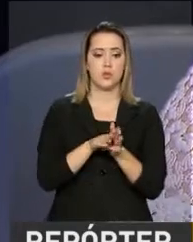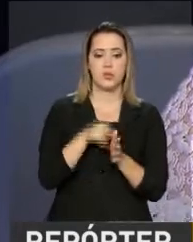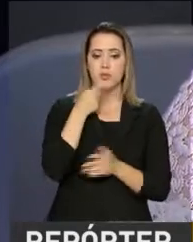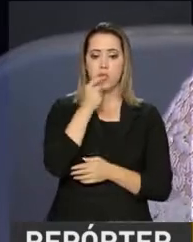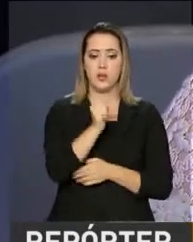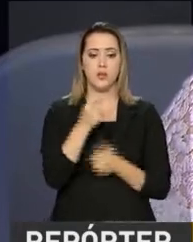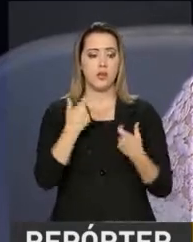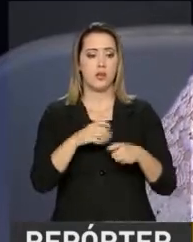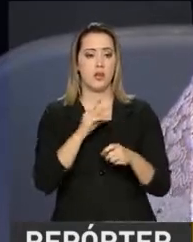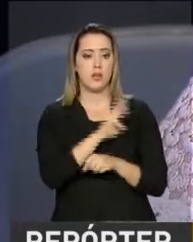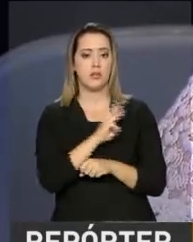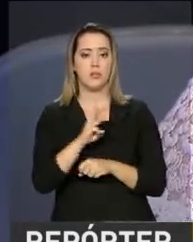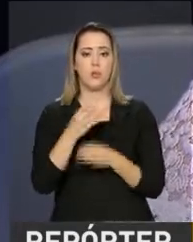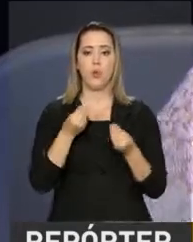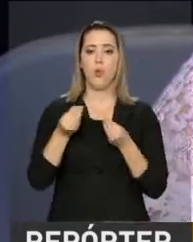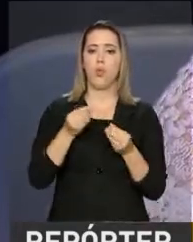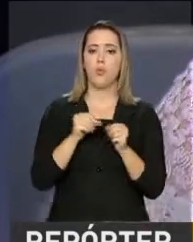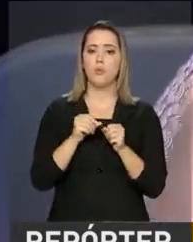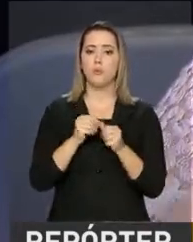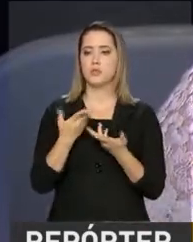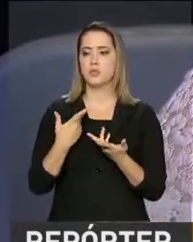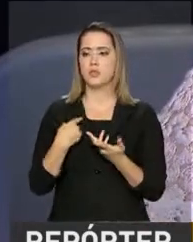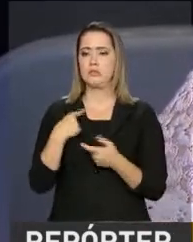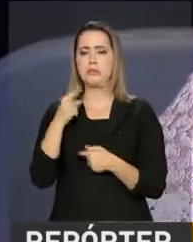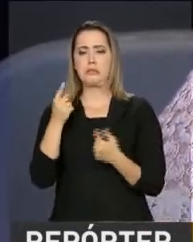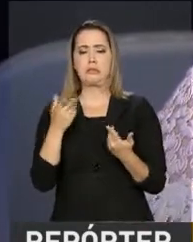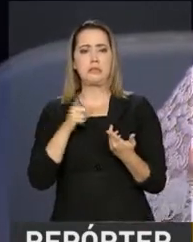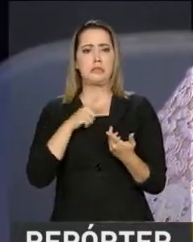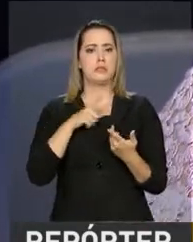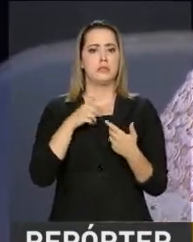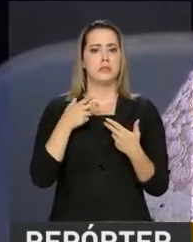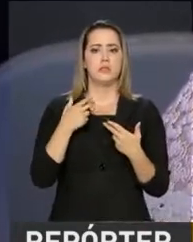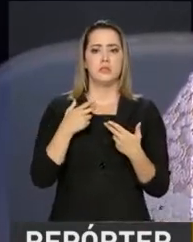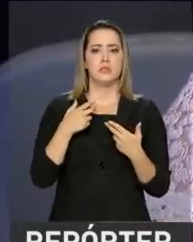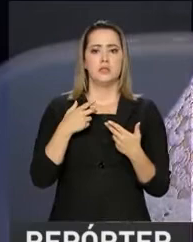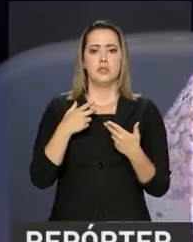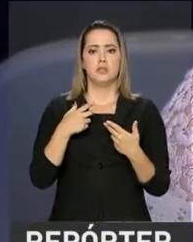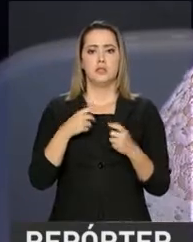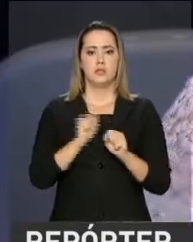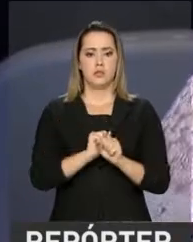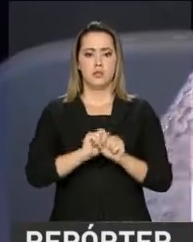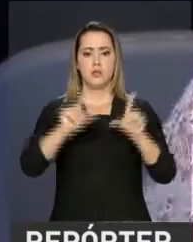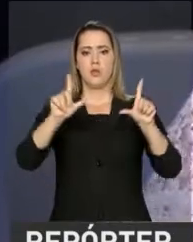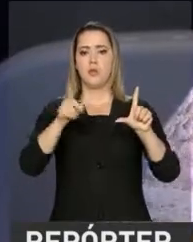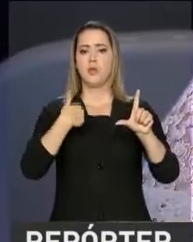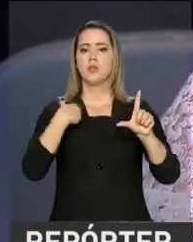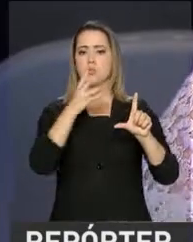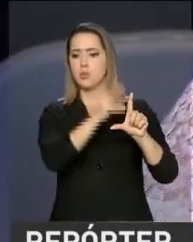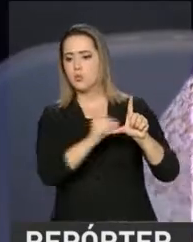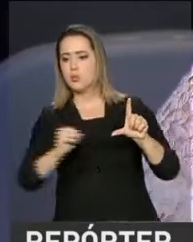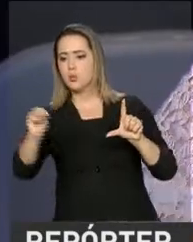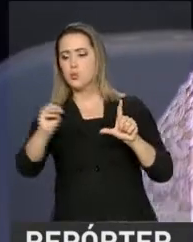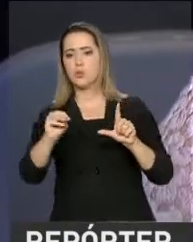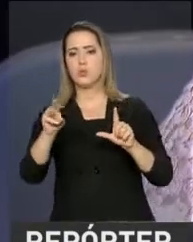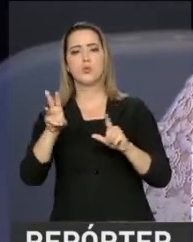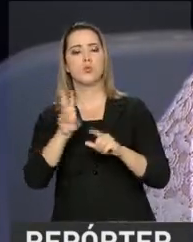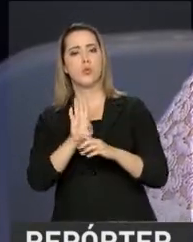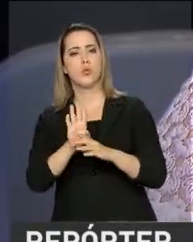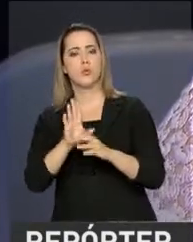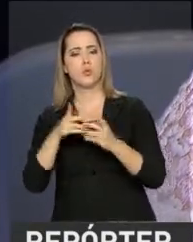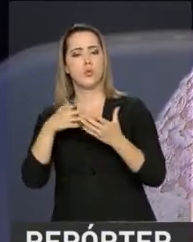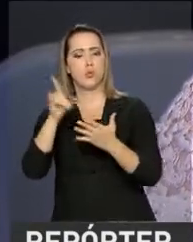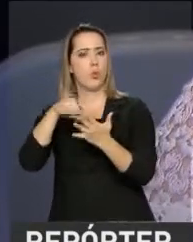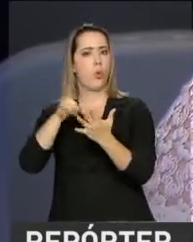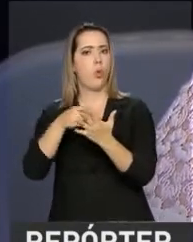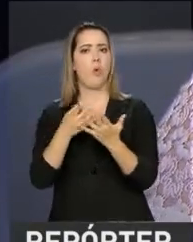ser sanchez em como fazer era uma imagem lá eu quero colocá-lo num documento no trabalho escolar